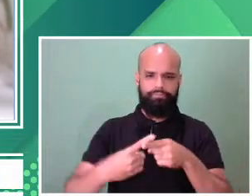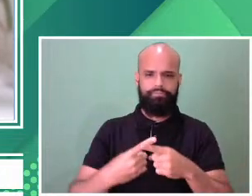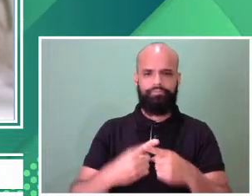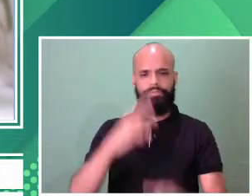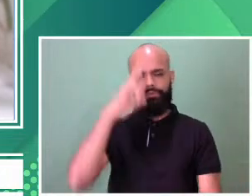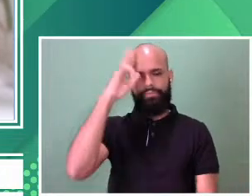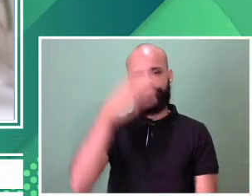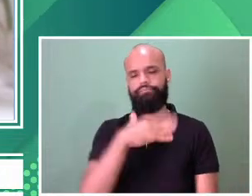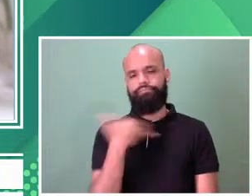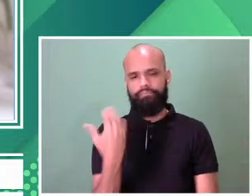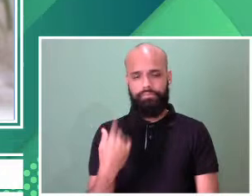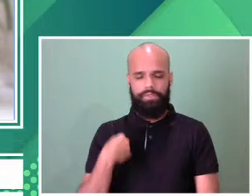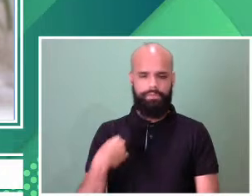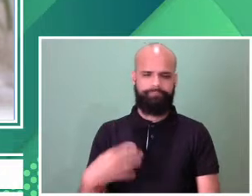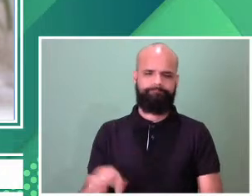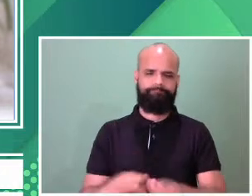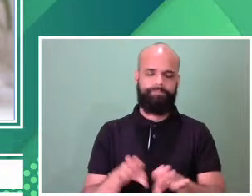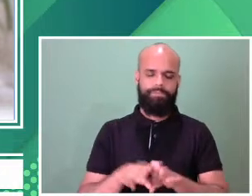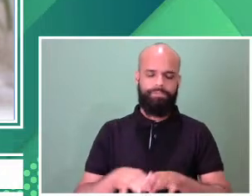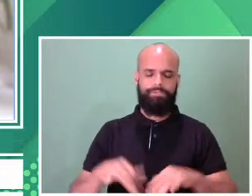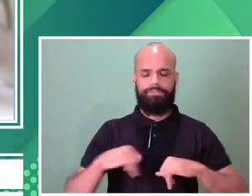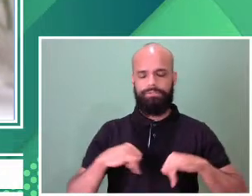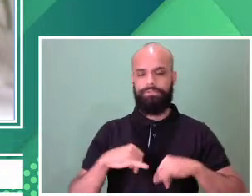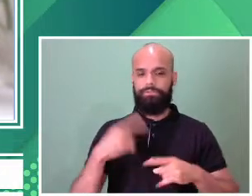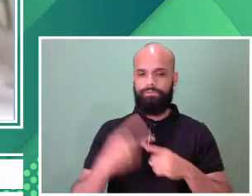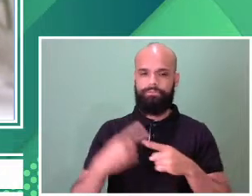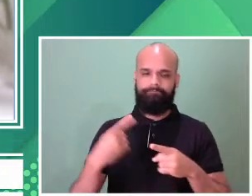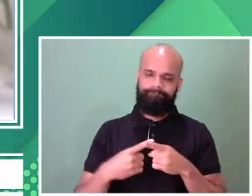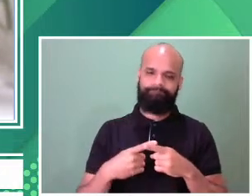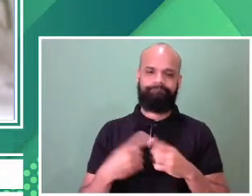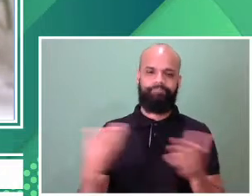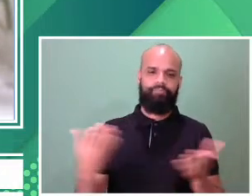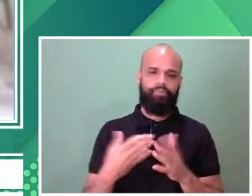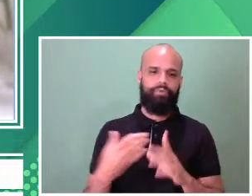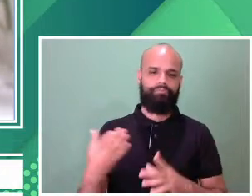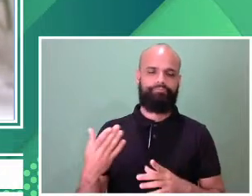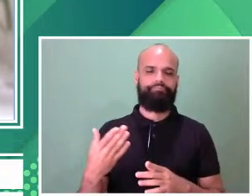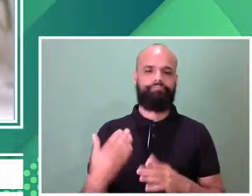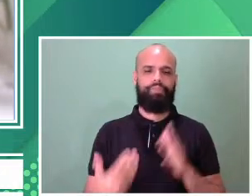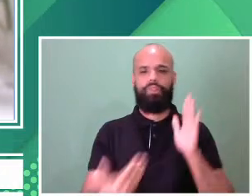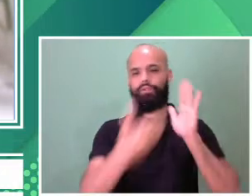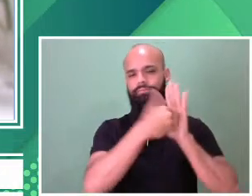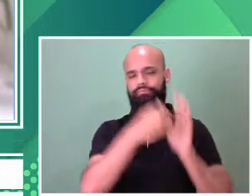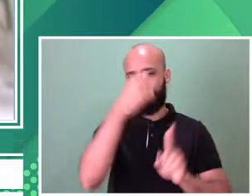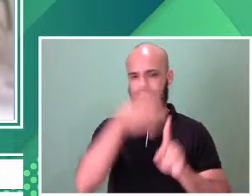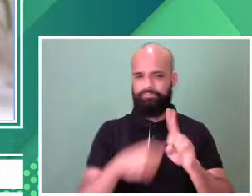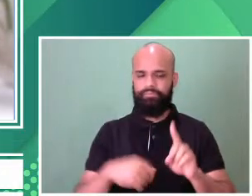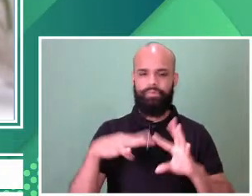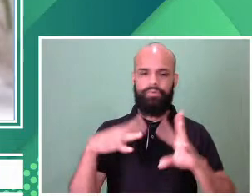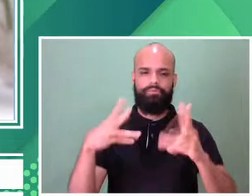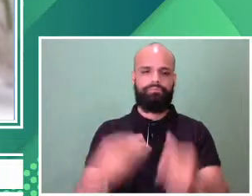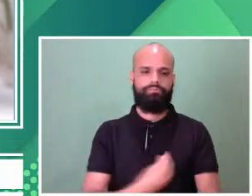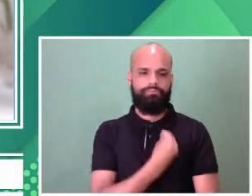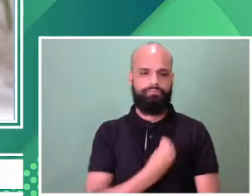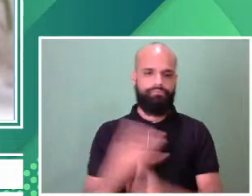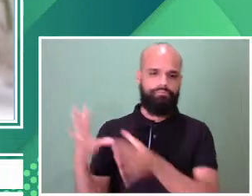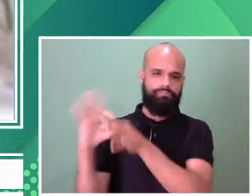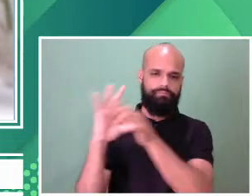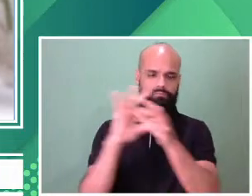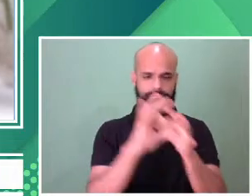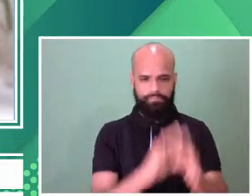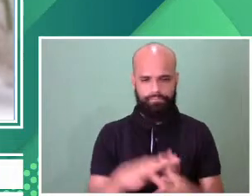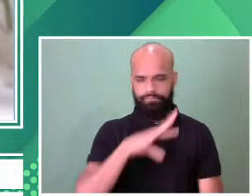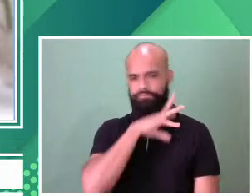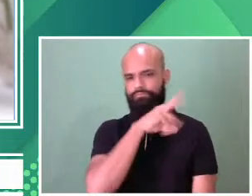mim ainda mais o sentido de fragilidade nesses últimos meses. E como todas as nossas vidas estão ligadas às vidas dos